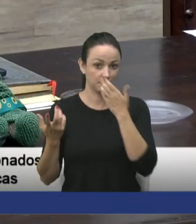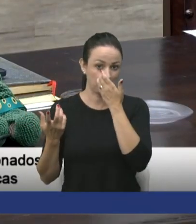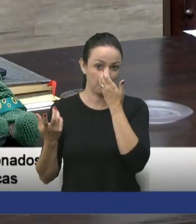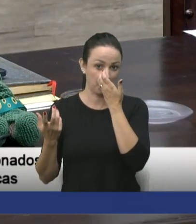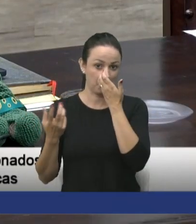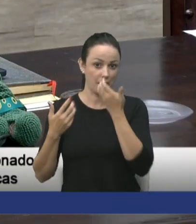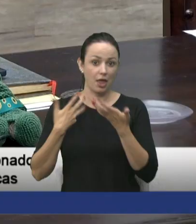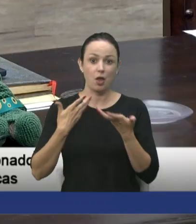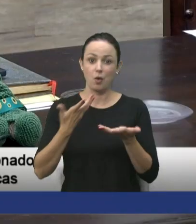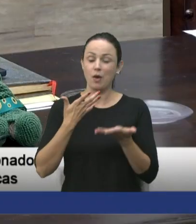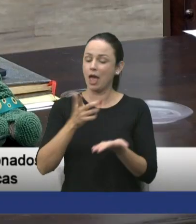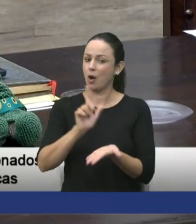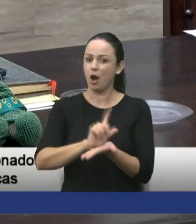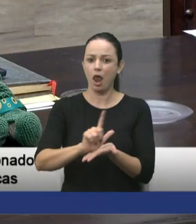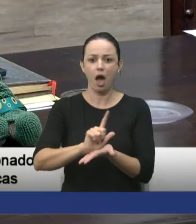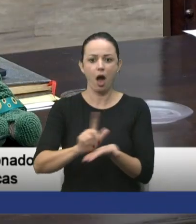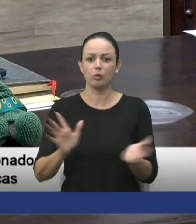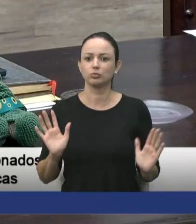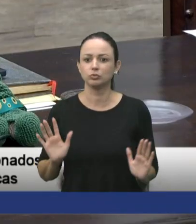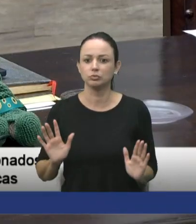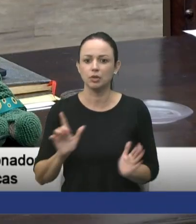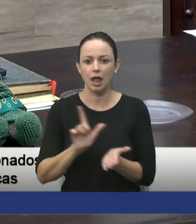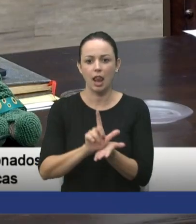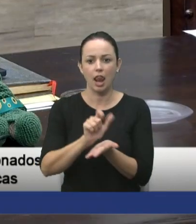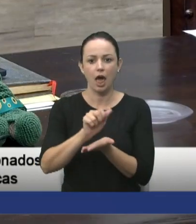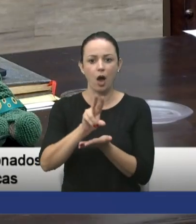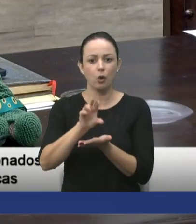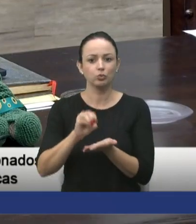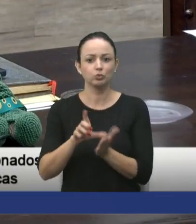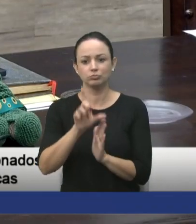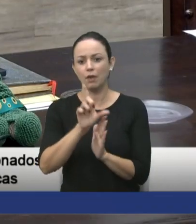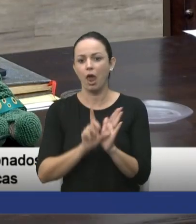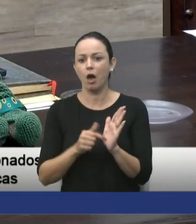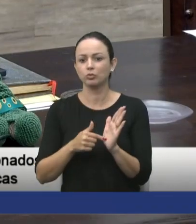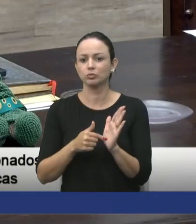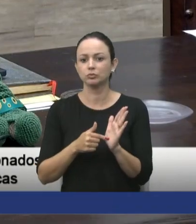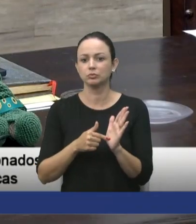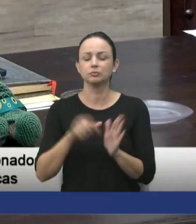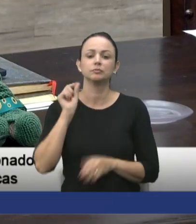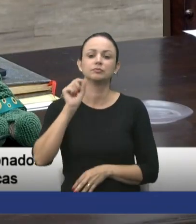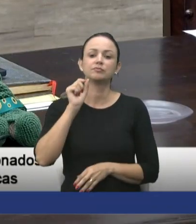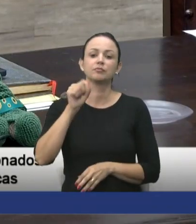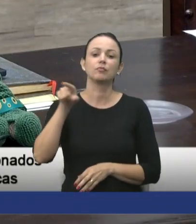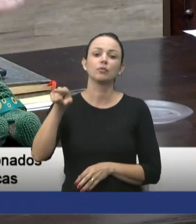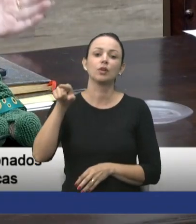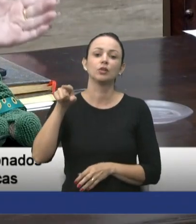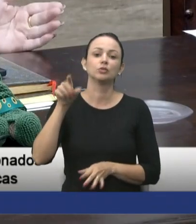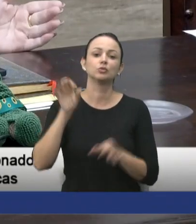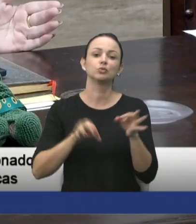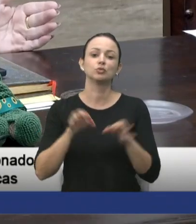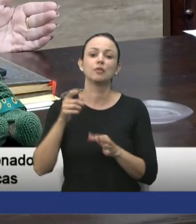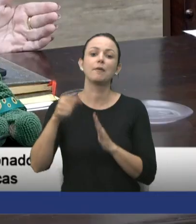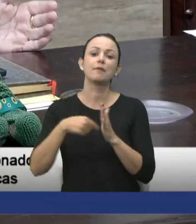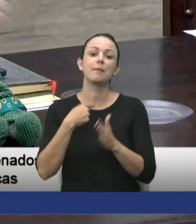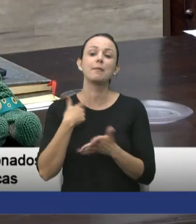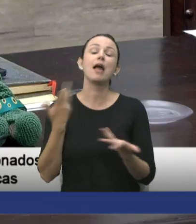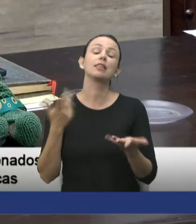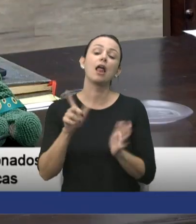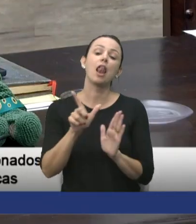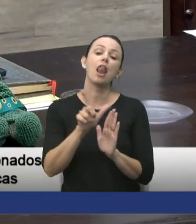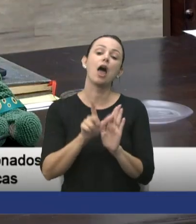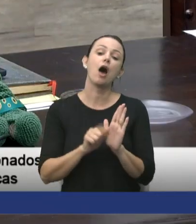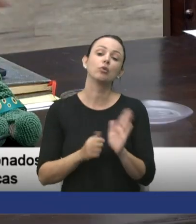o laudo. Para eu exigir os direitos, o que o juiz vai falar para mim? Cadê o laudo? Então,